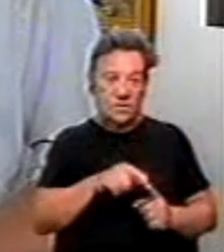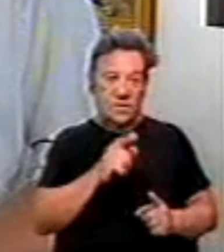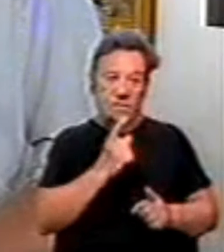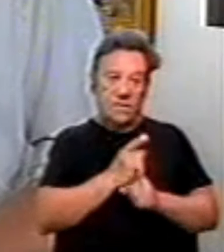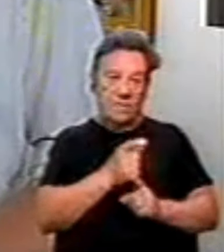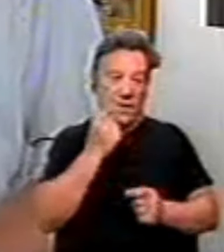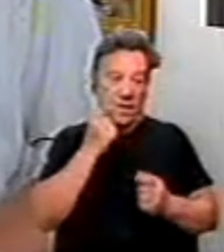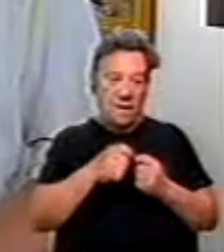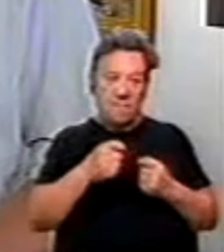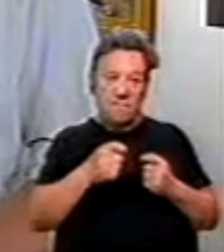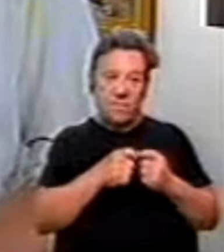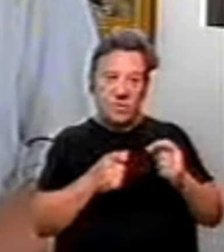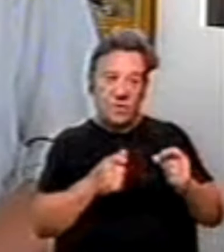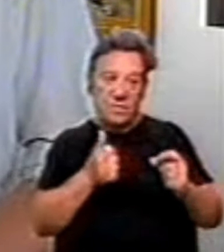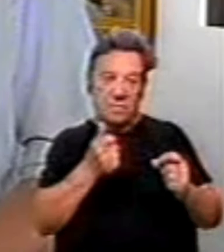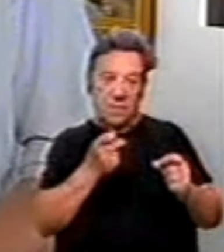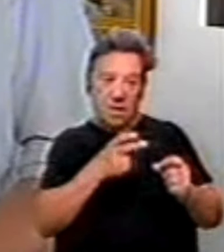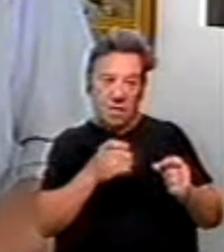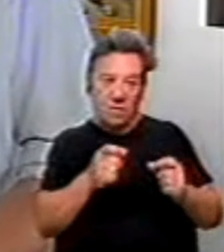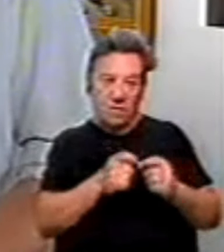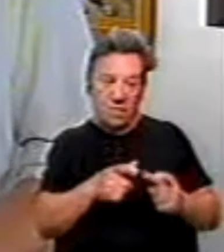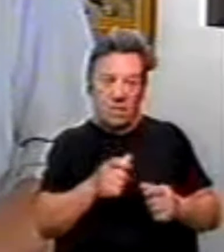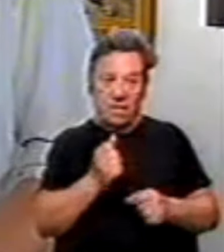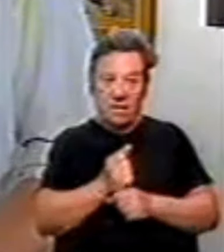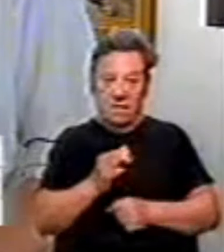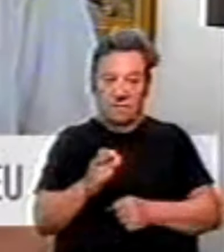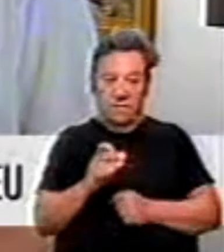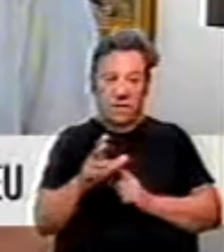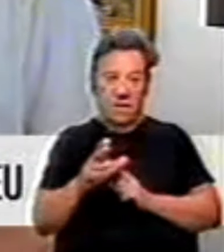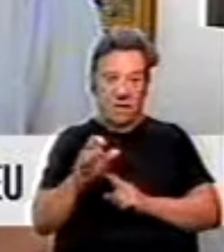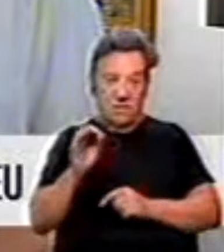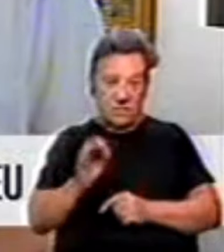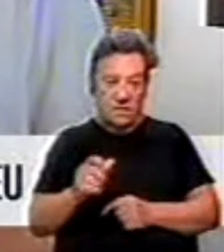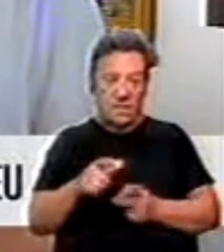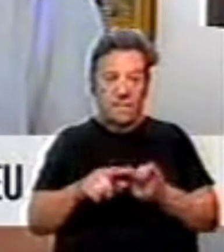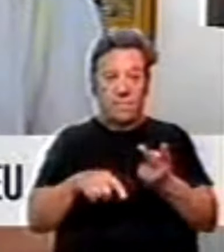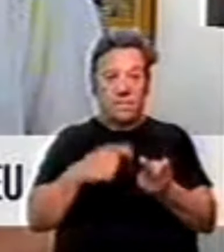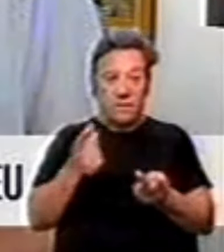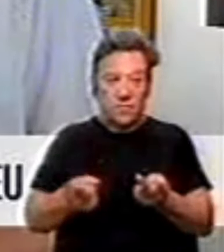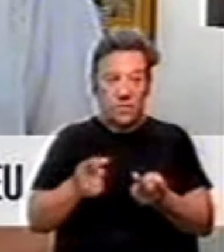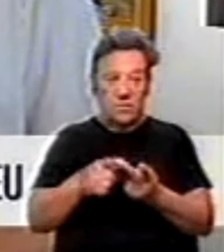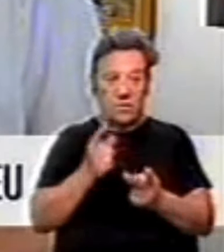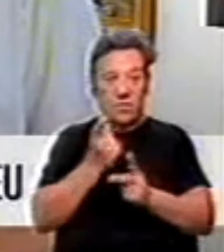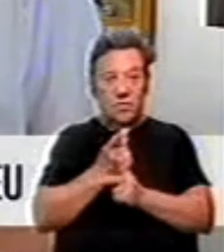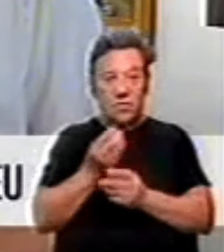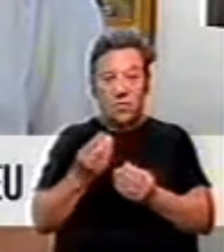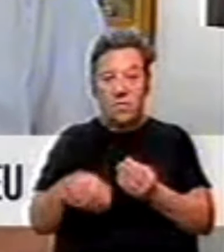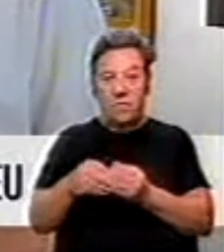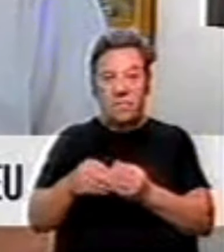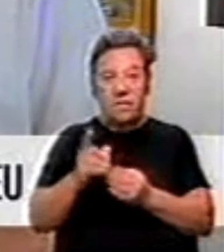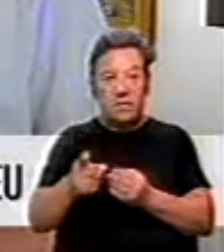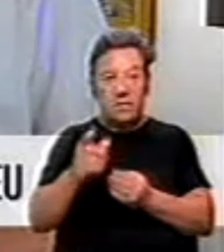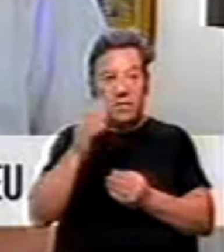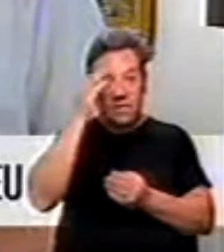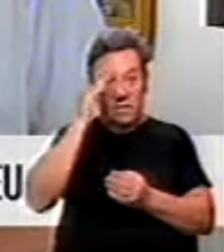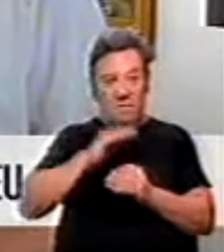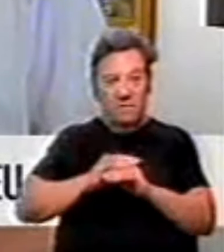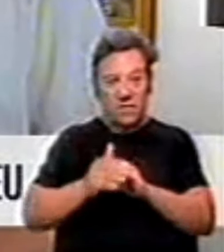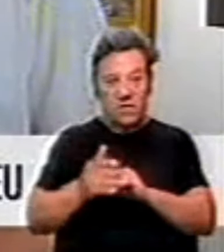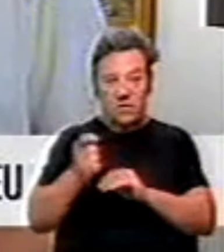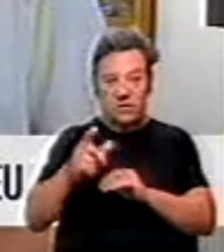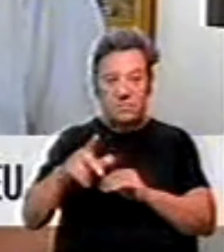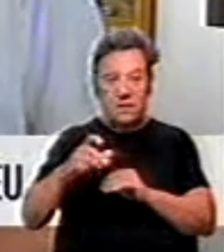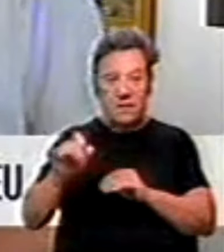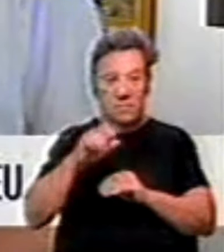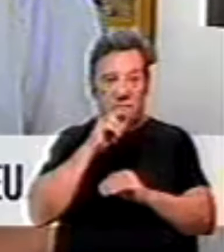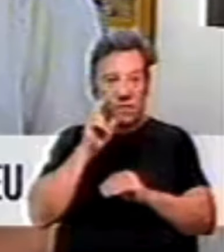era a espessura do barro, da faiança propriamente dita, e depois daquilo que a complementa, que é o vidrado ou o esmalte,